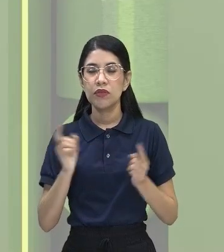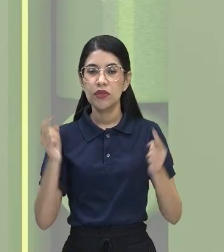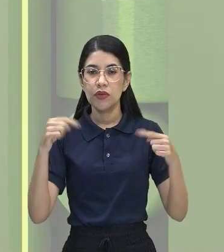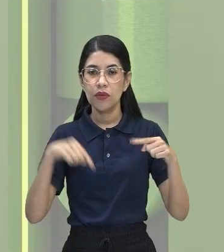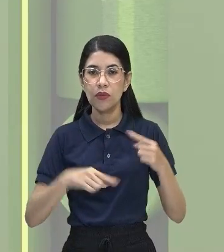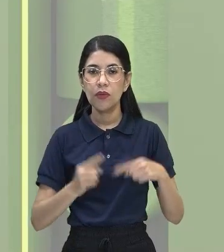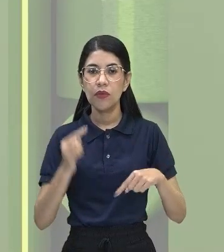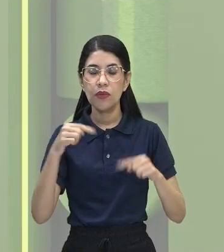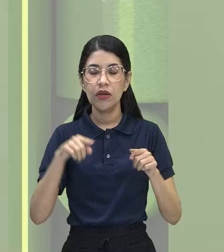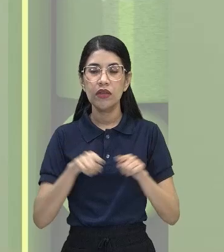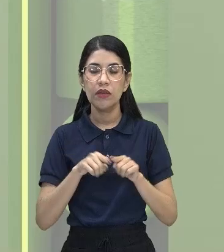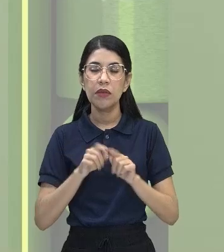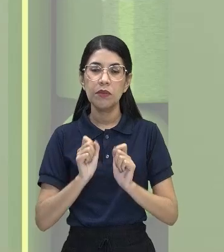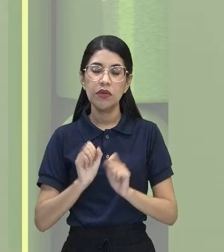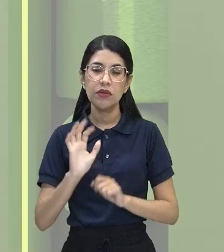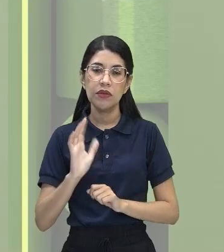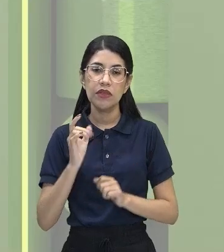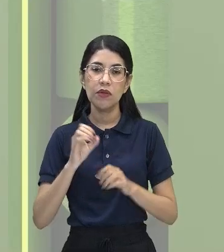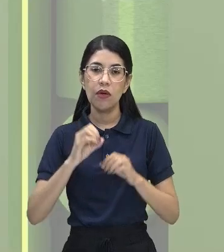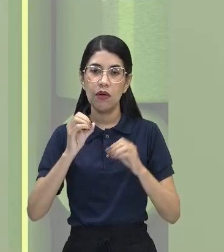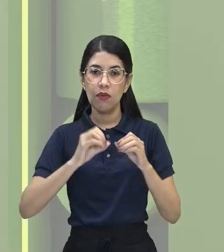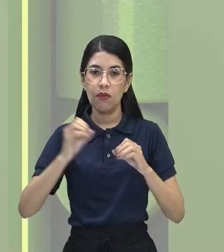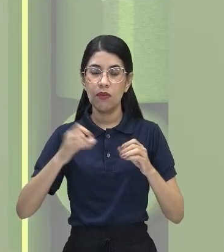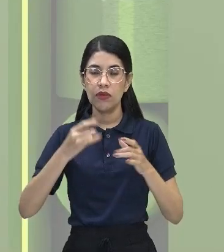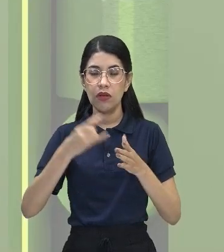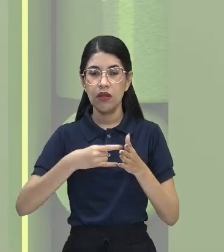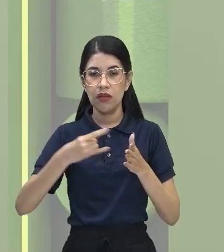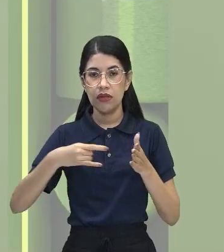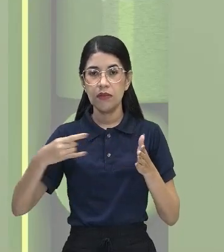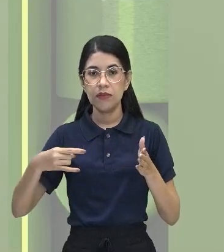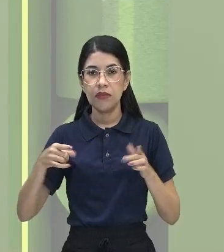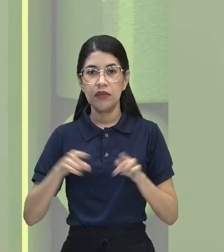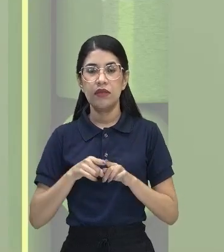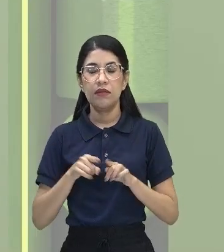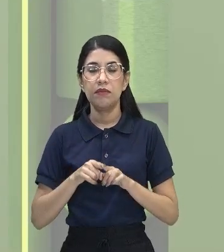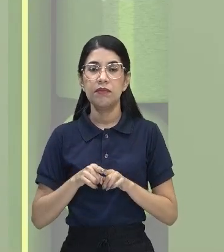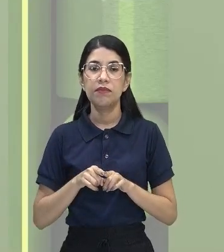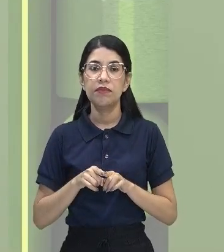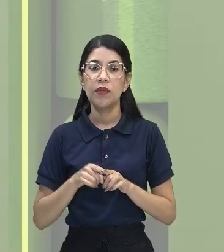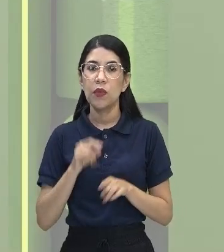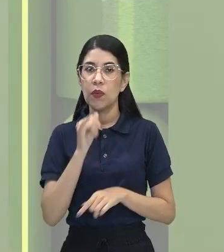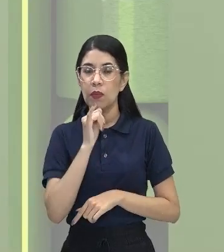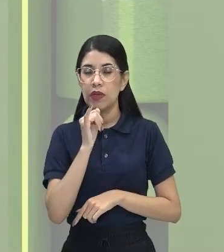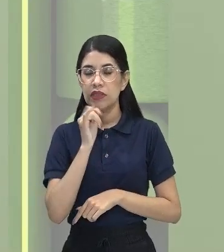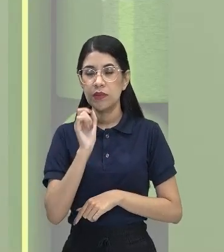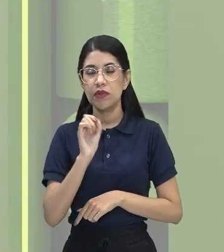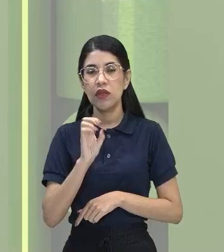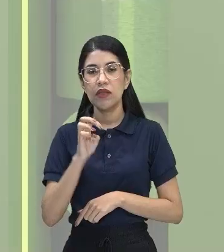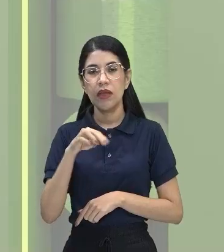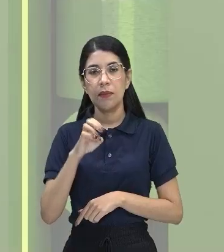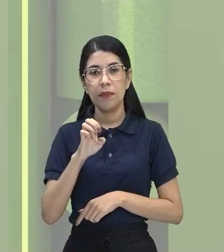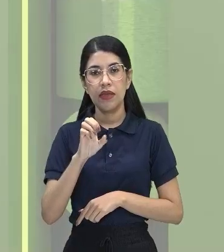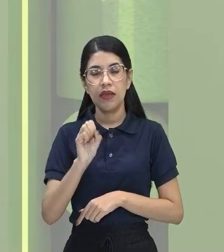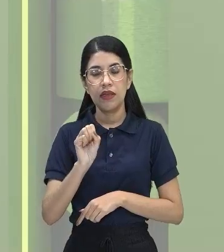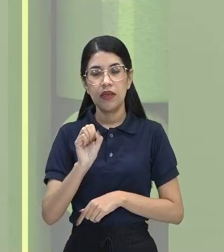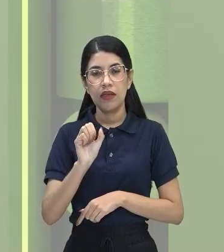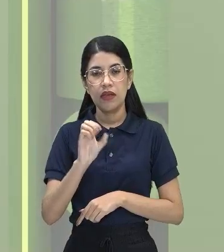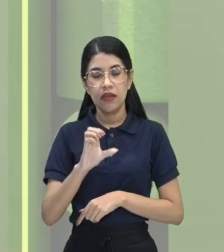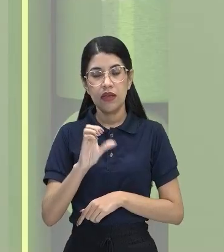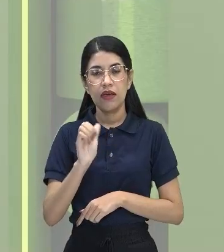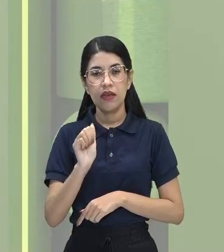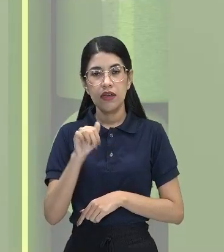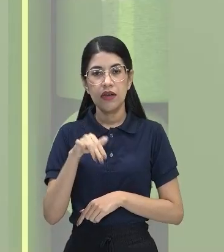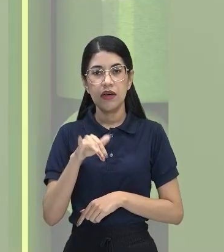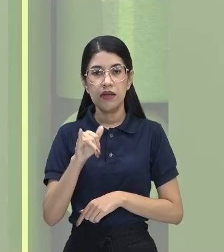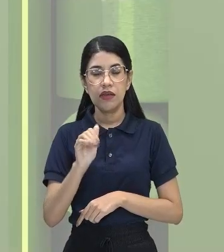ondas eletromagnéticas. Ele não vai ocorrer só com ondas mecânicas. A gente colocou aqui o exemplo das ondas mecânicas, mas eles